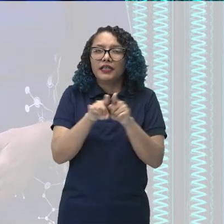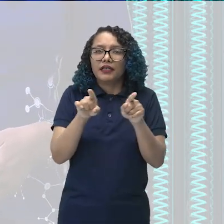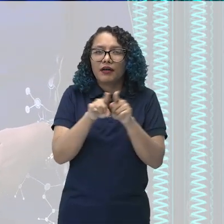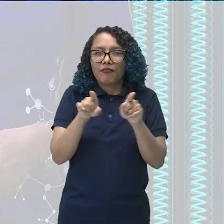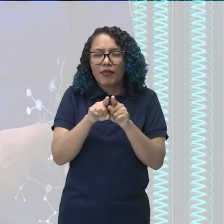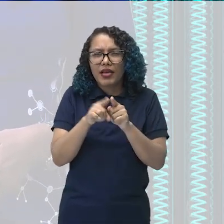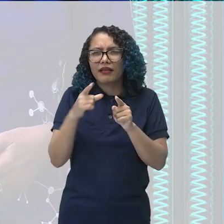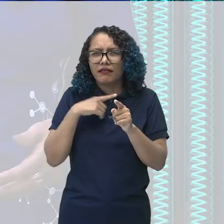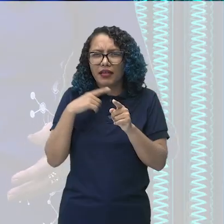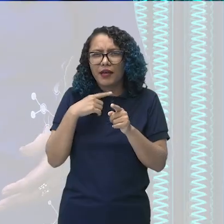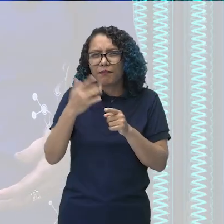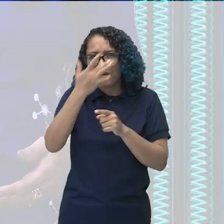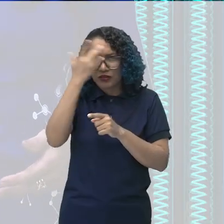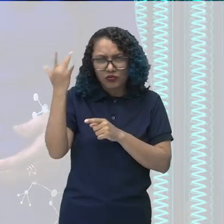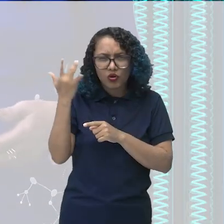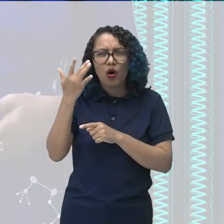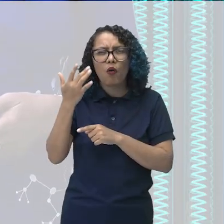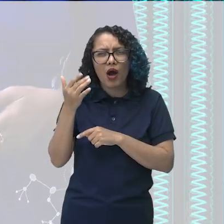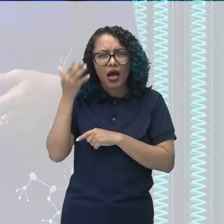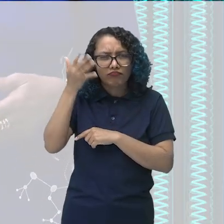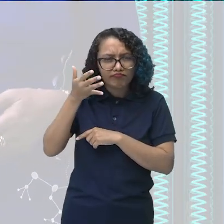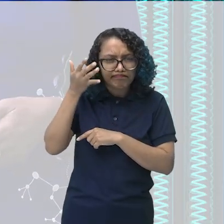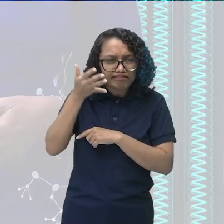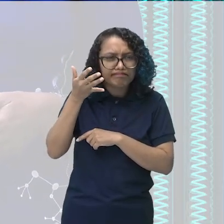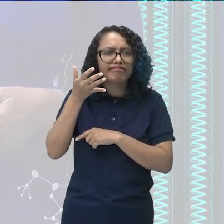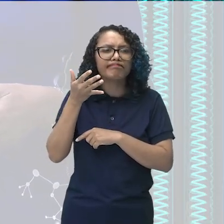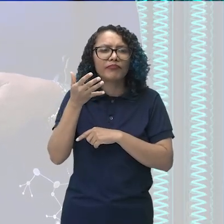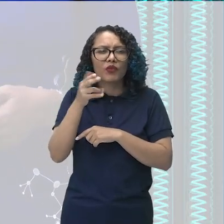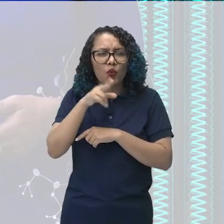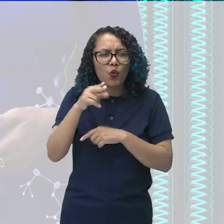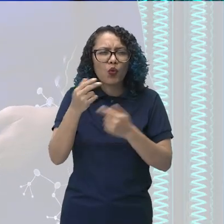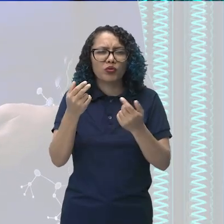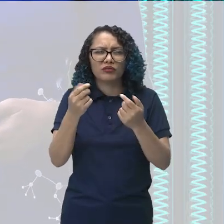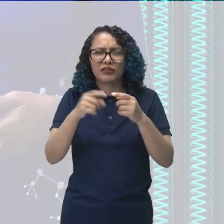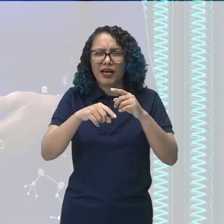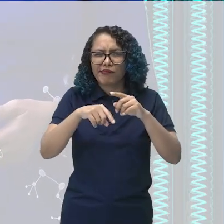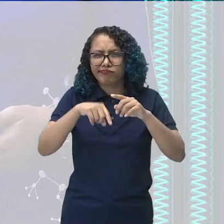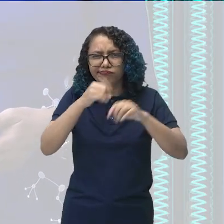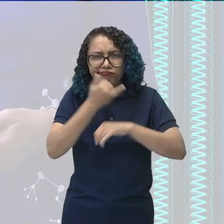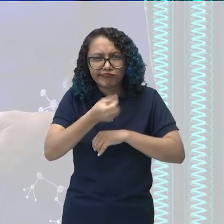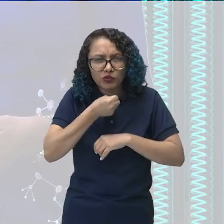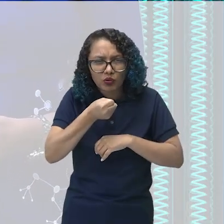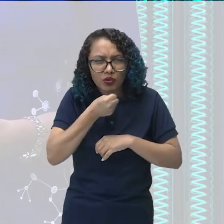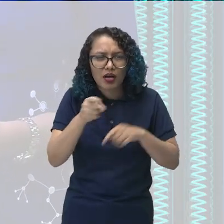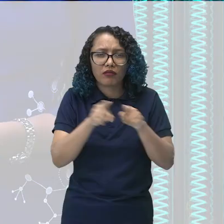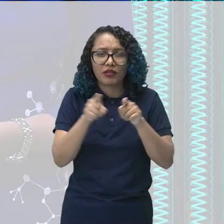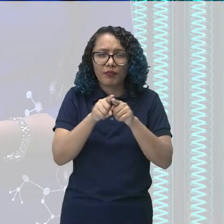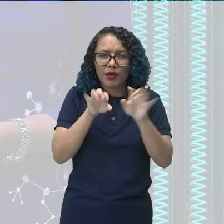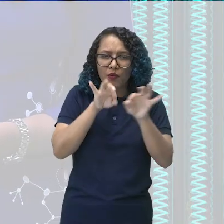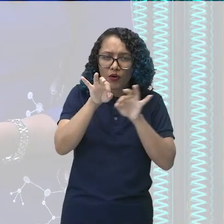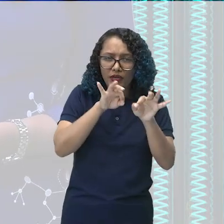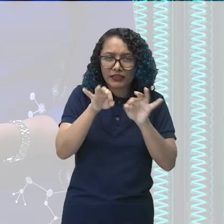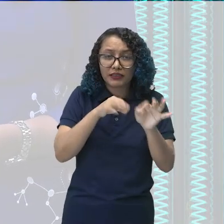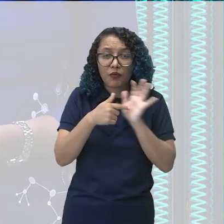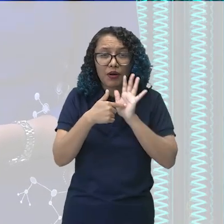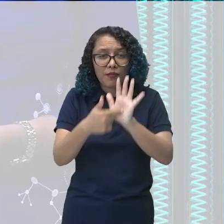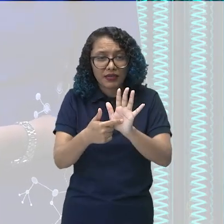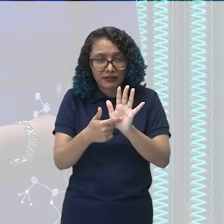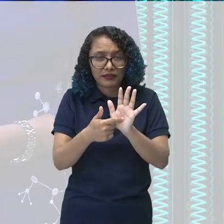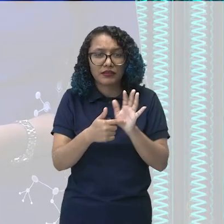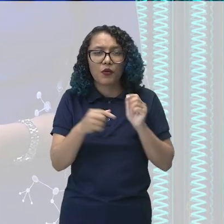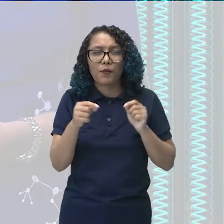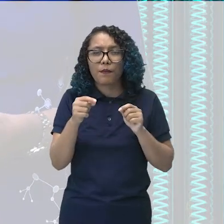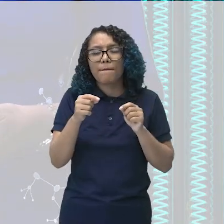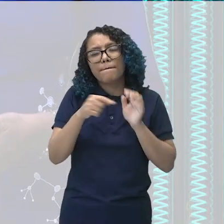utiliza depoimentos, entrevistas e material jornalístico para criar uma peça que reflete